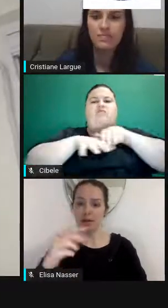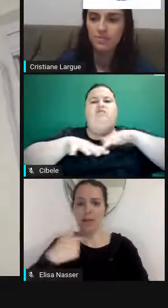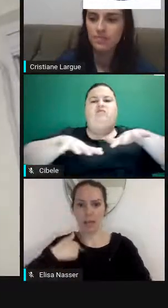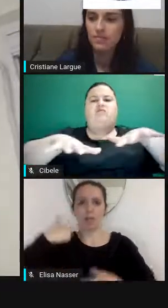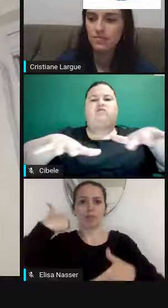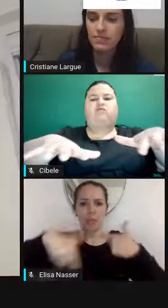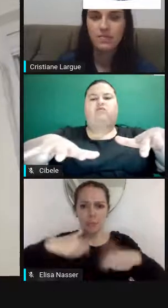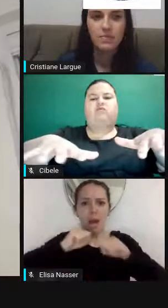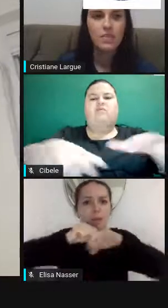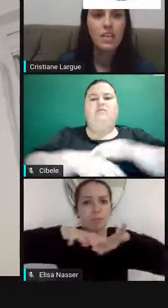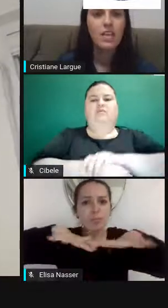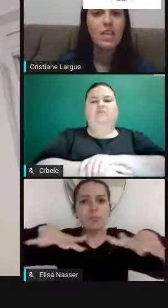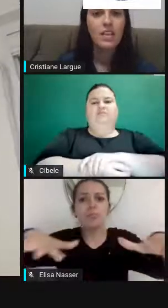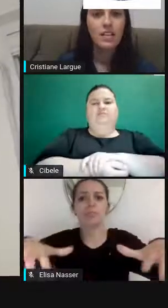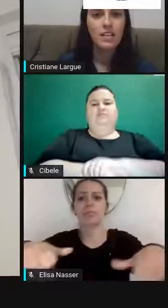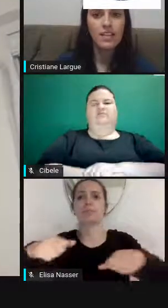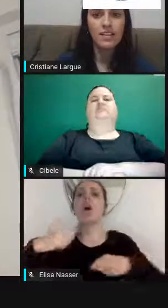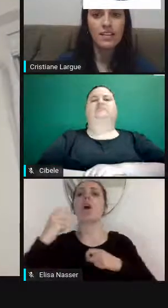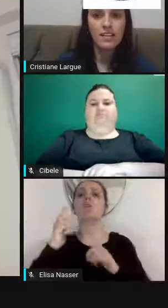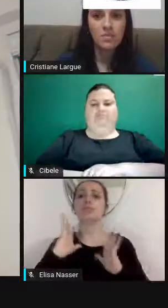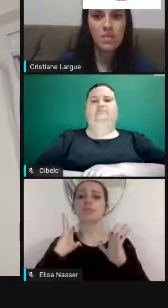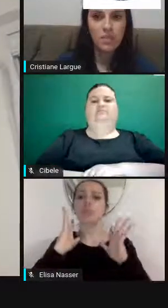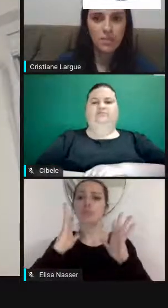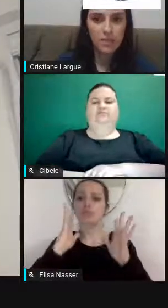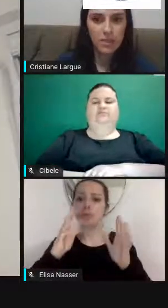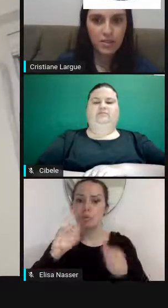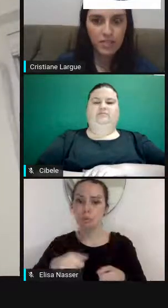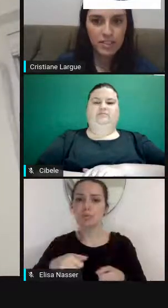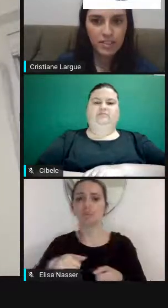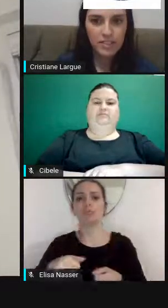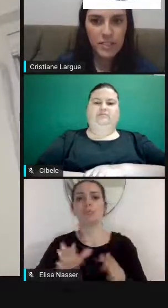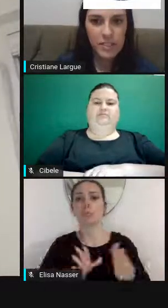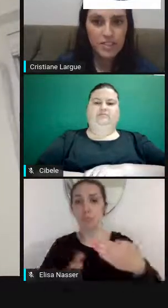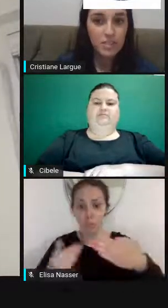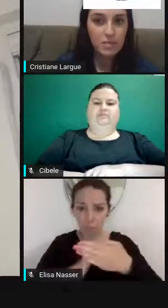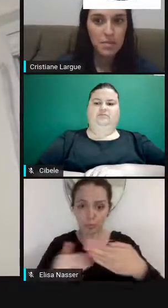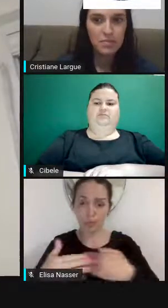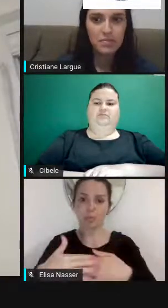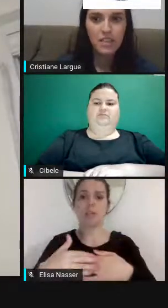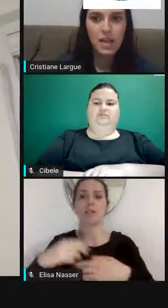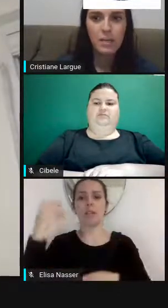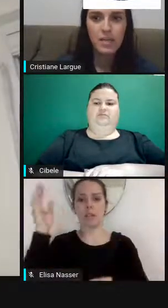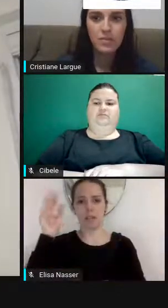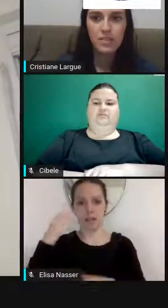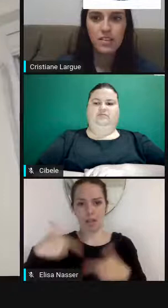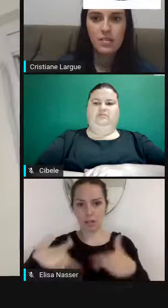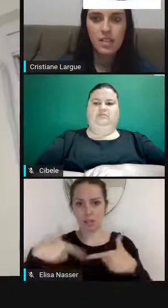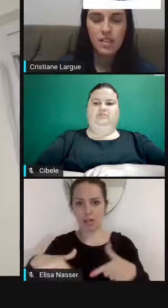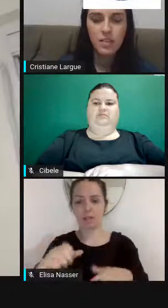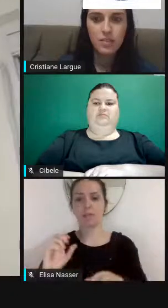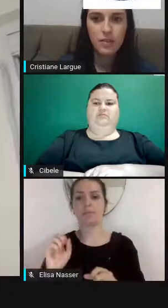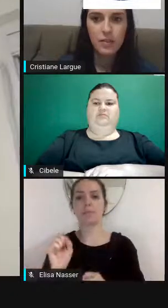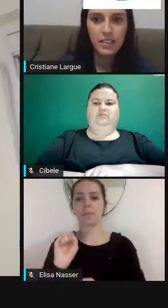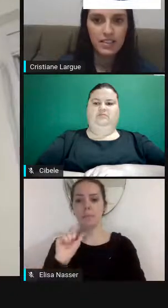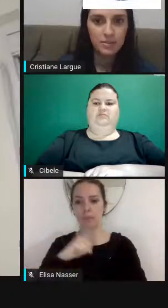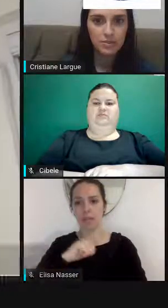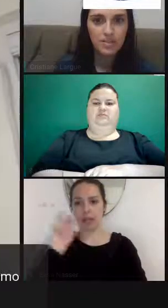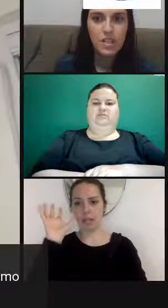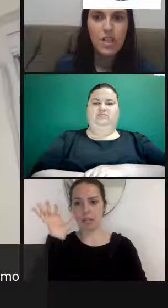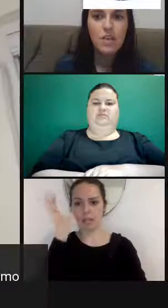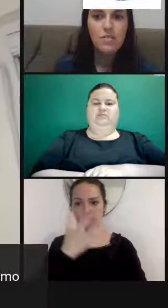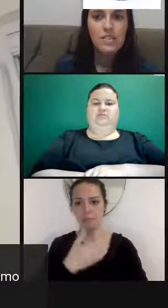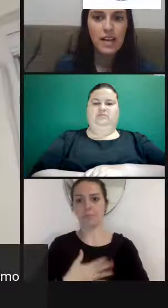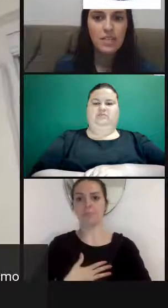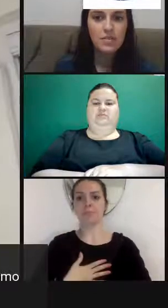tudo na vida que dá resultado nós temos outra pergunta da já me ela pergunta o seguinte